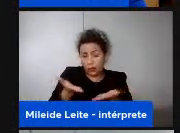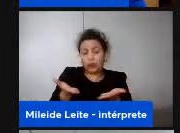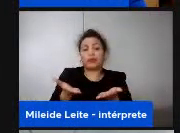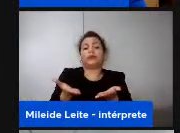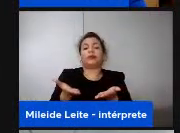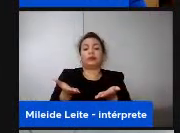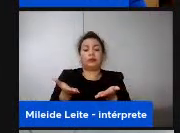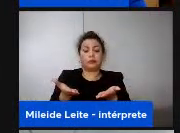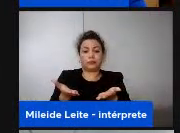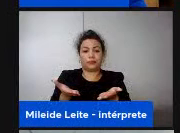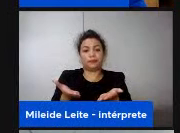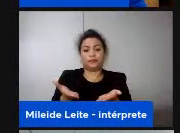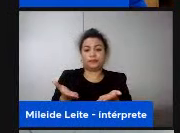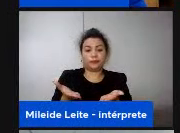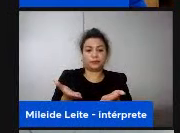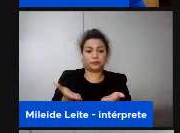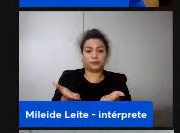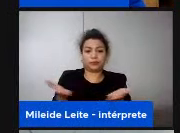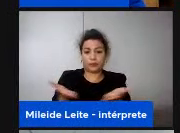campeonato